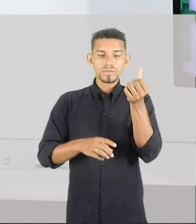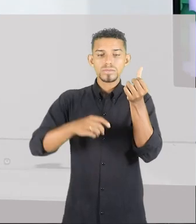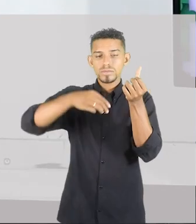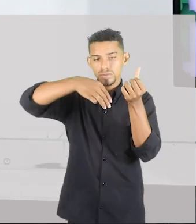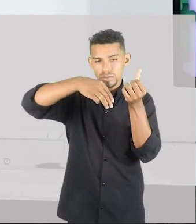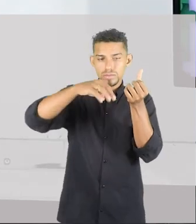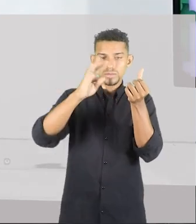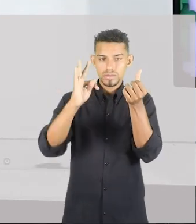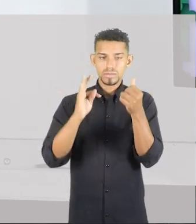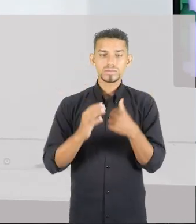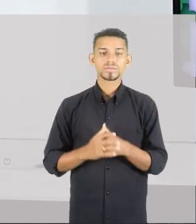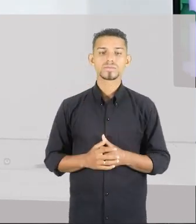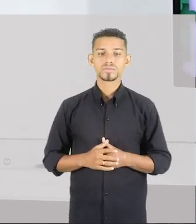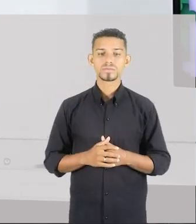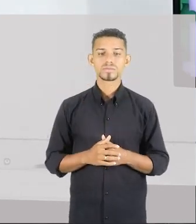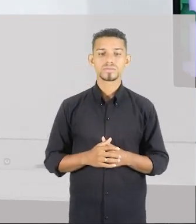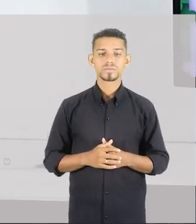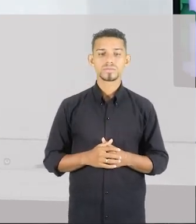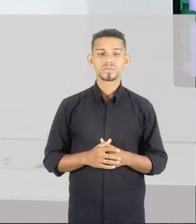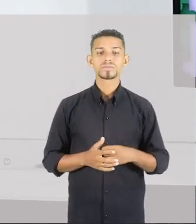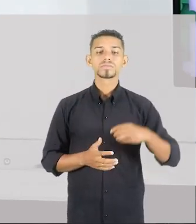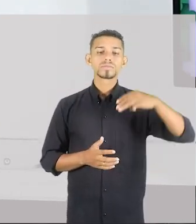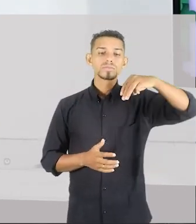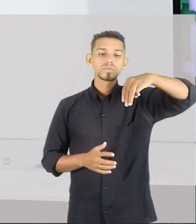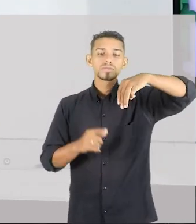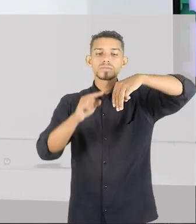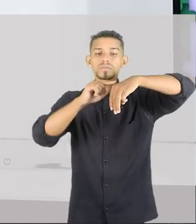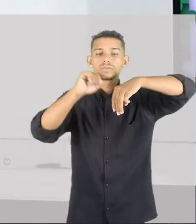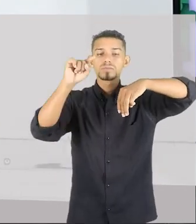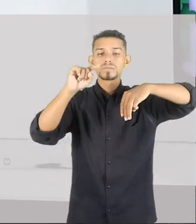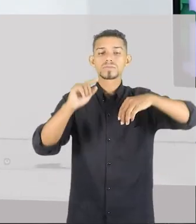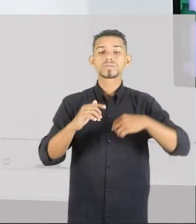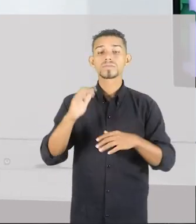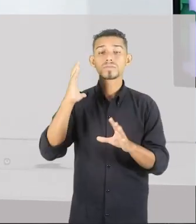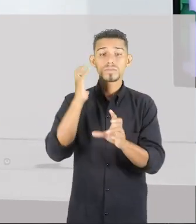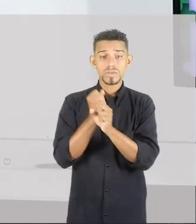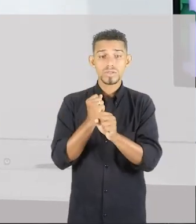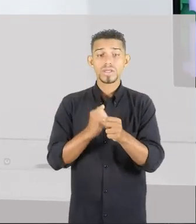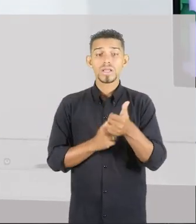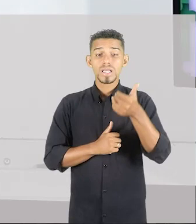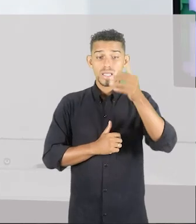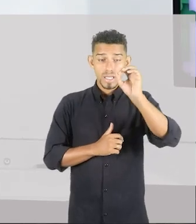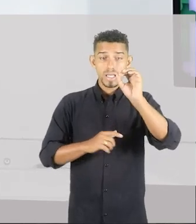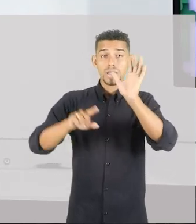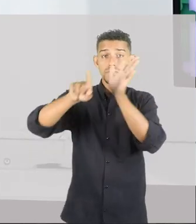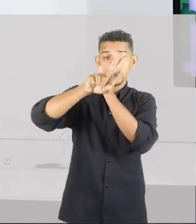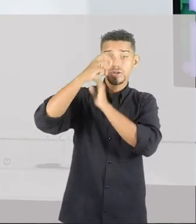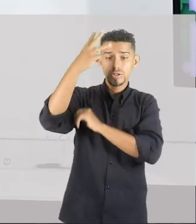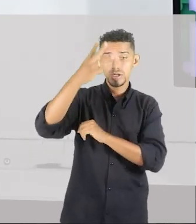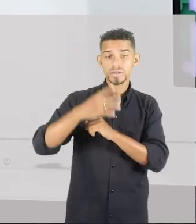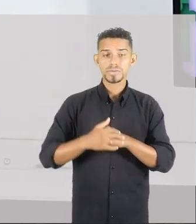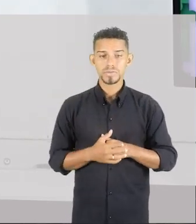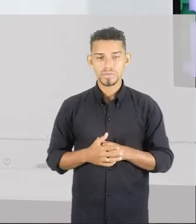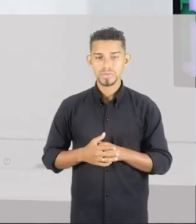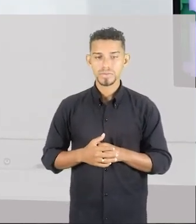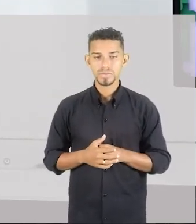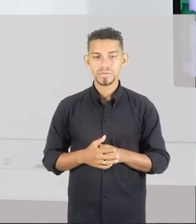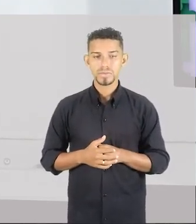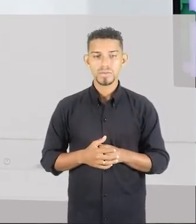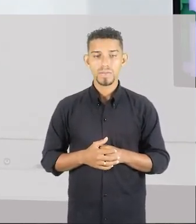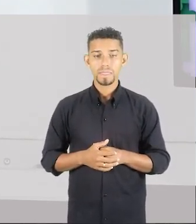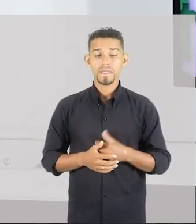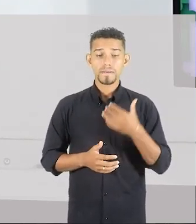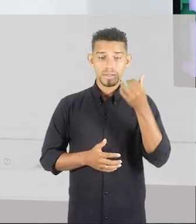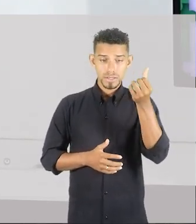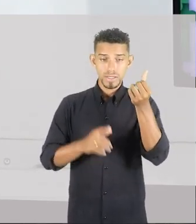militeslas. Logo eu chamo a atenção de vocês para isso aqui, ó. Mili é 10 elevado a menos 3. Então aqui é 6 vezes 10